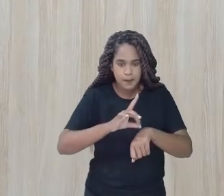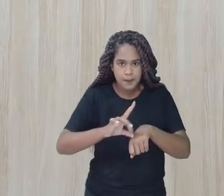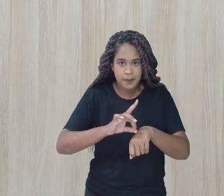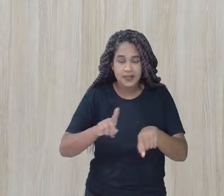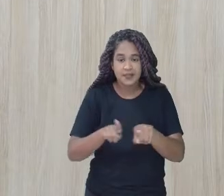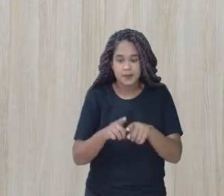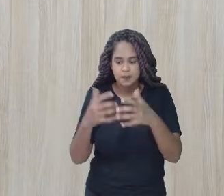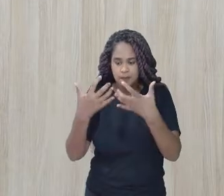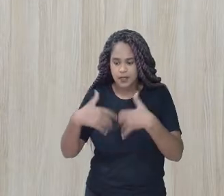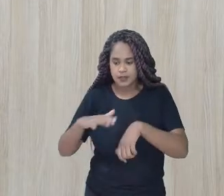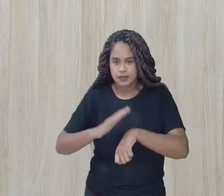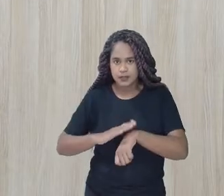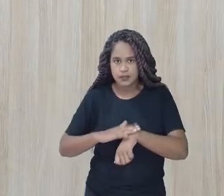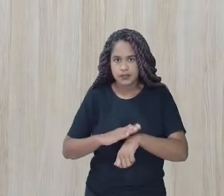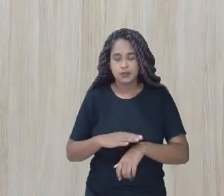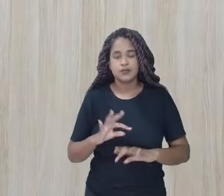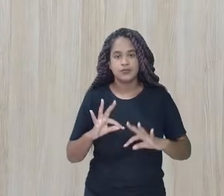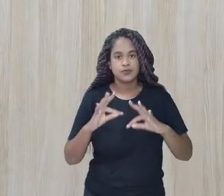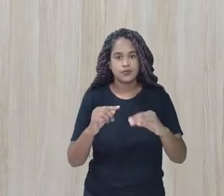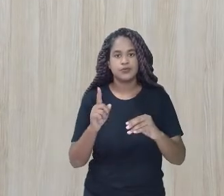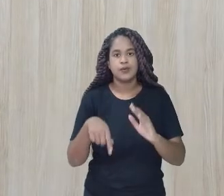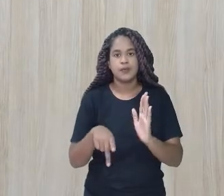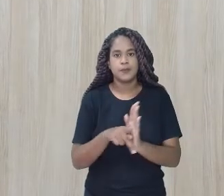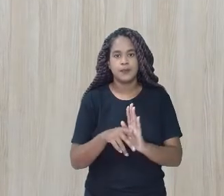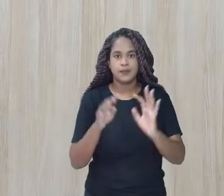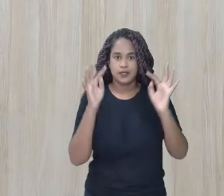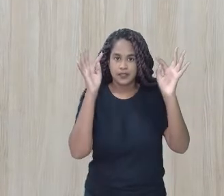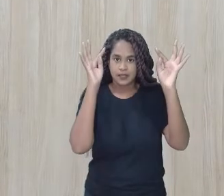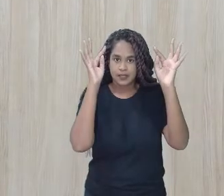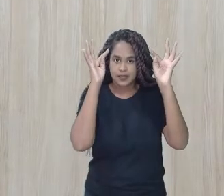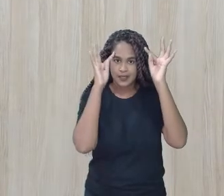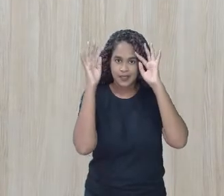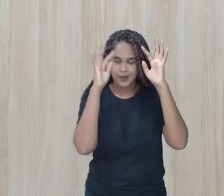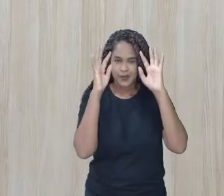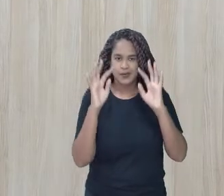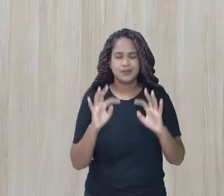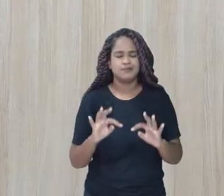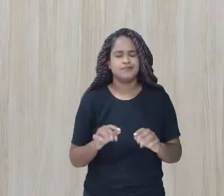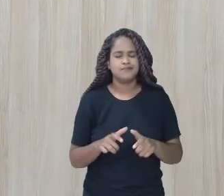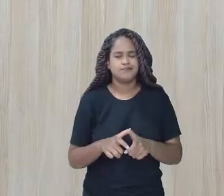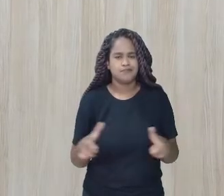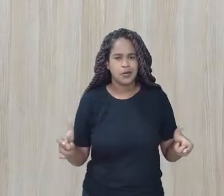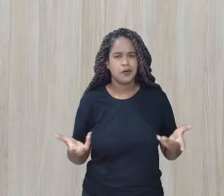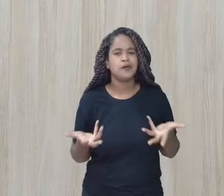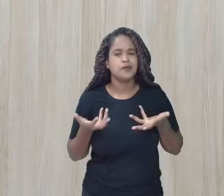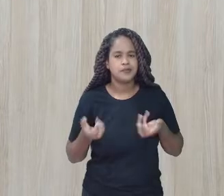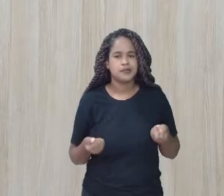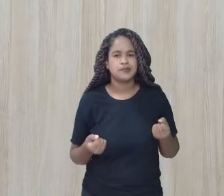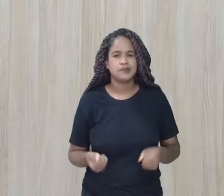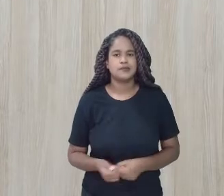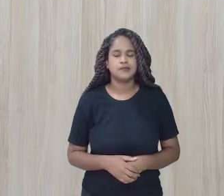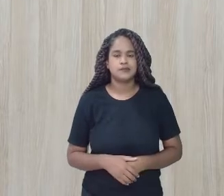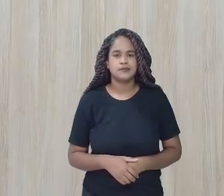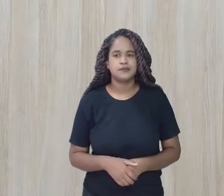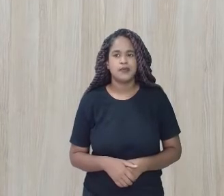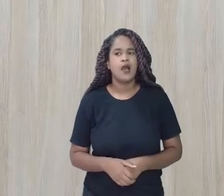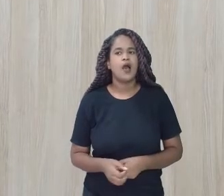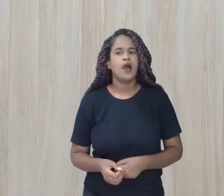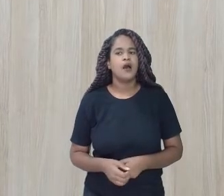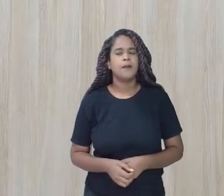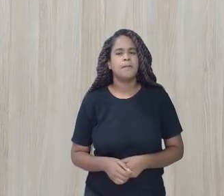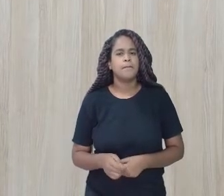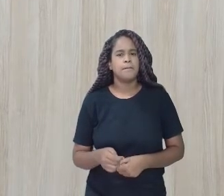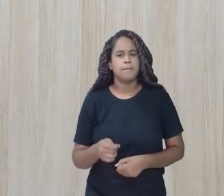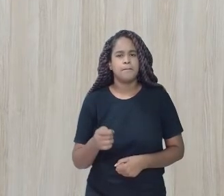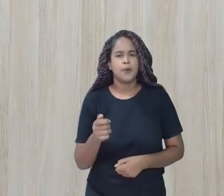mais à frente, são já teorias bastante aceitáveis, né? Pouca gente consegue